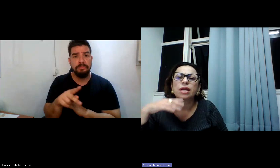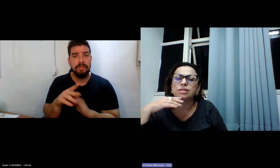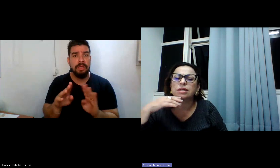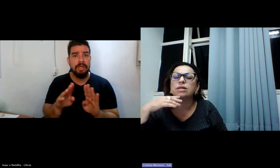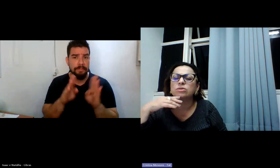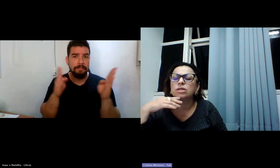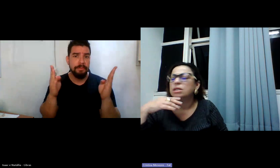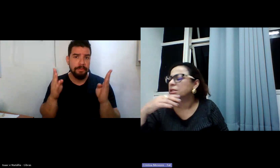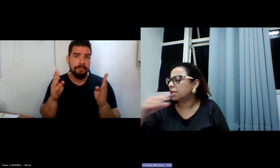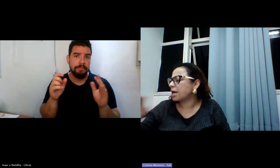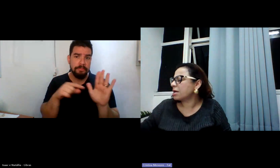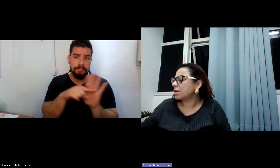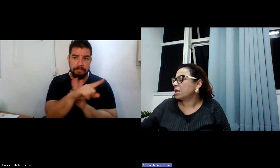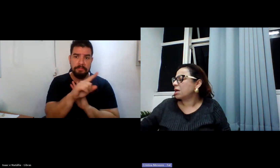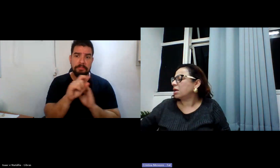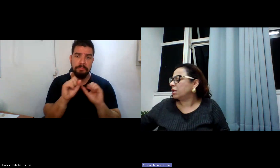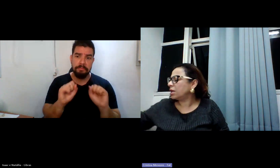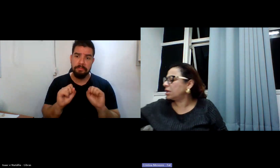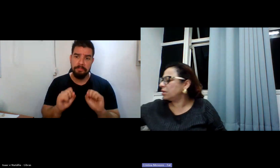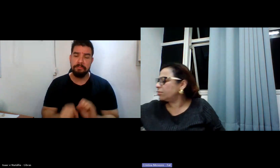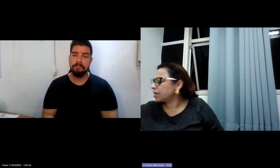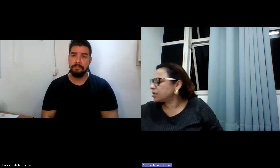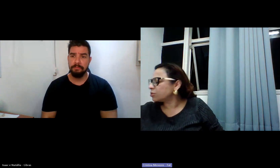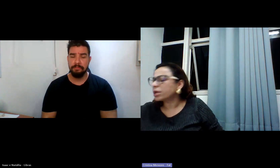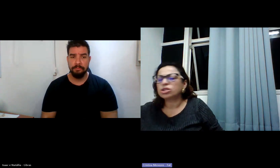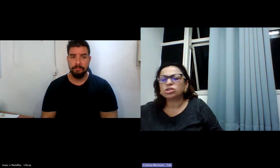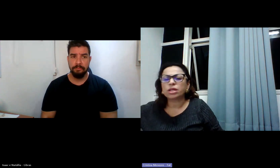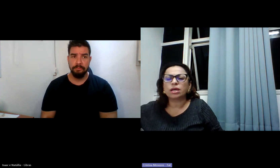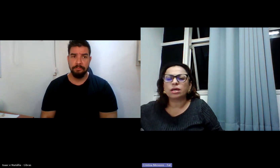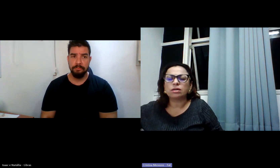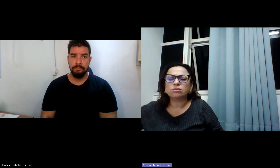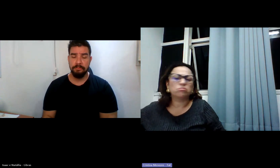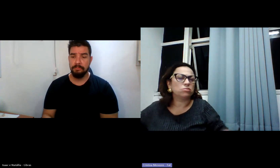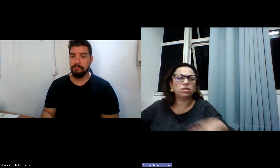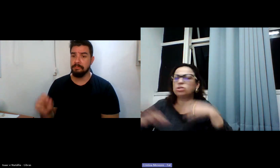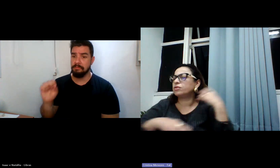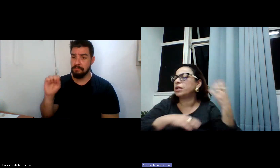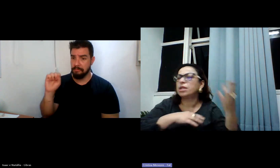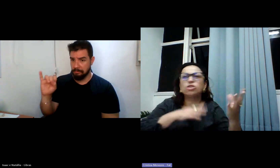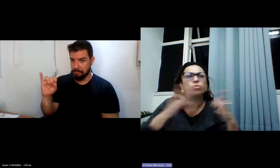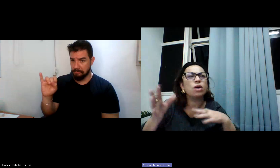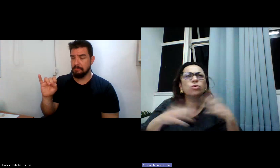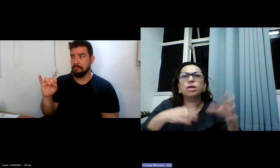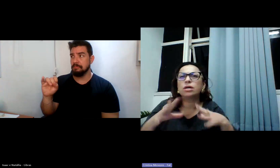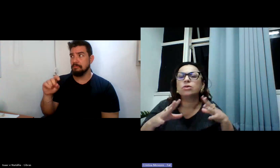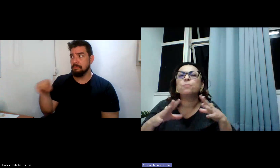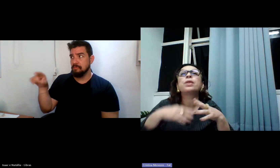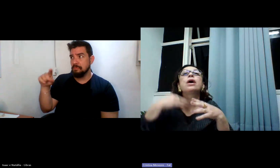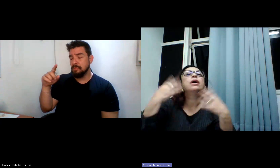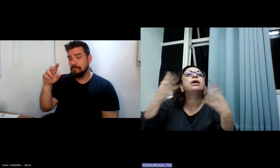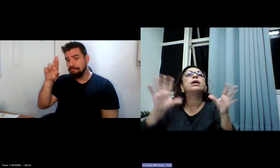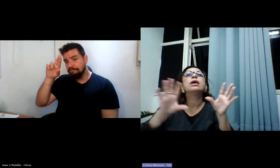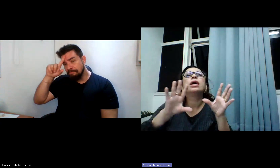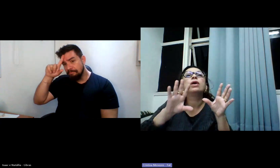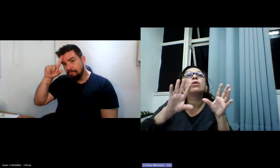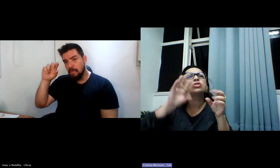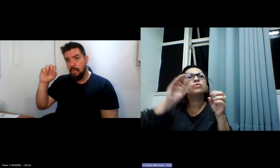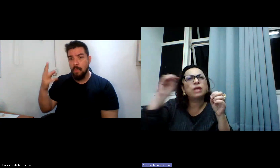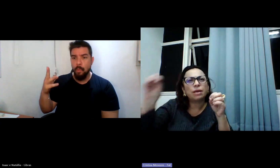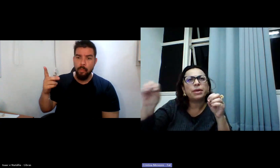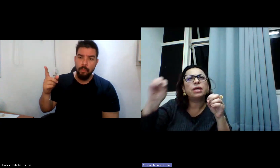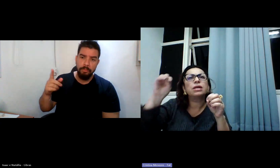essa alteração, tá? Né? E mesmo que a gente tenha, se tiver entendido mal ou não,